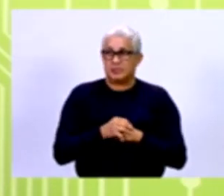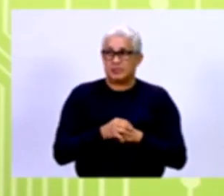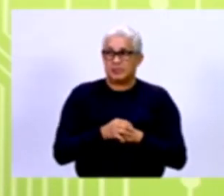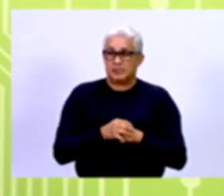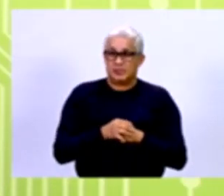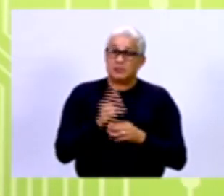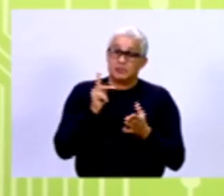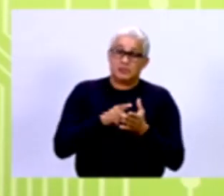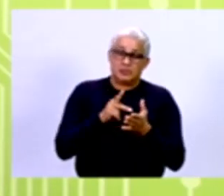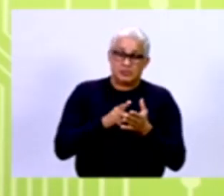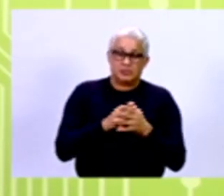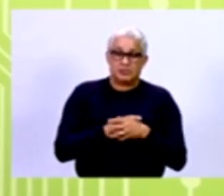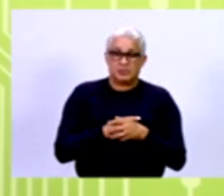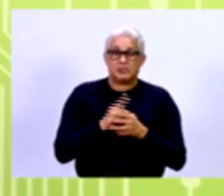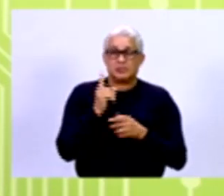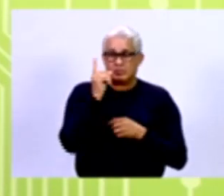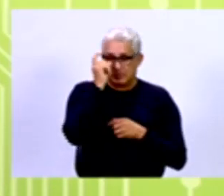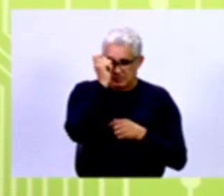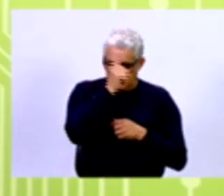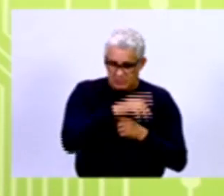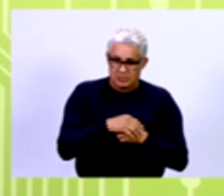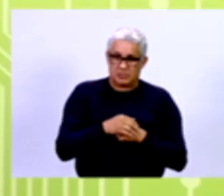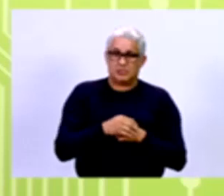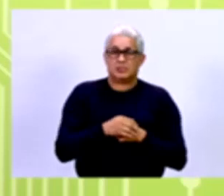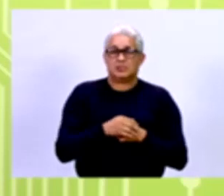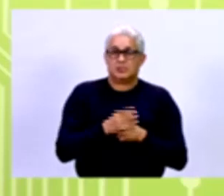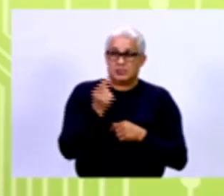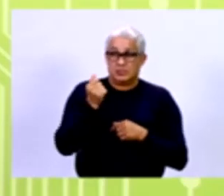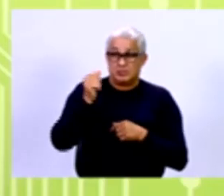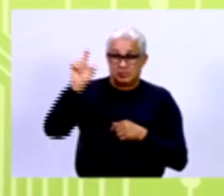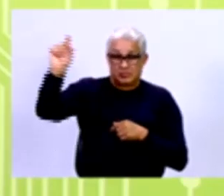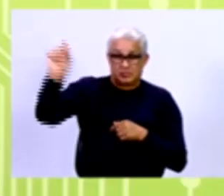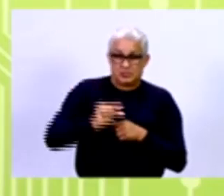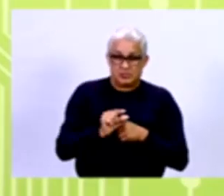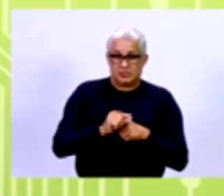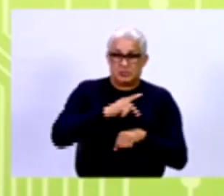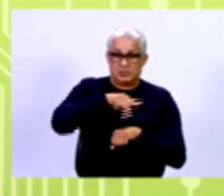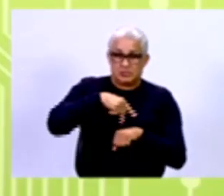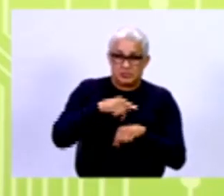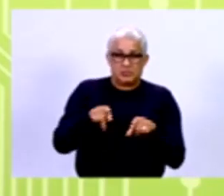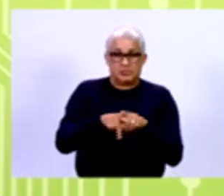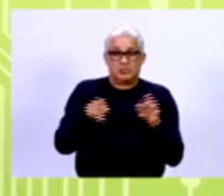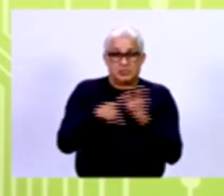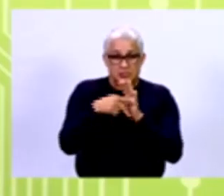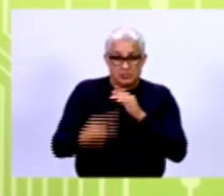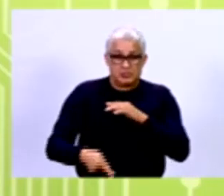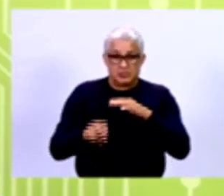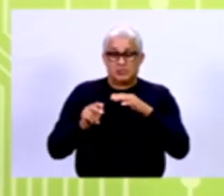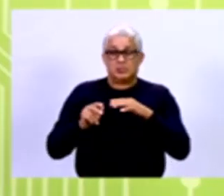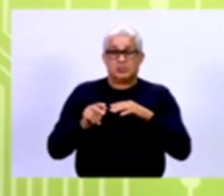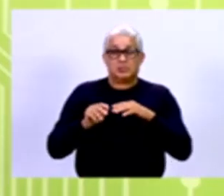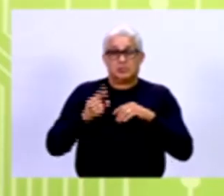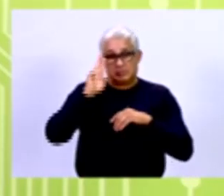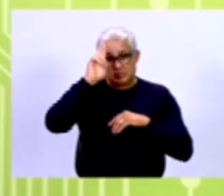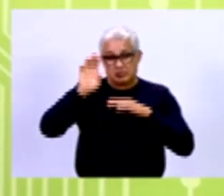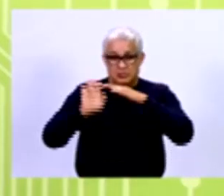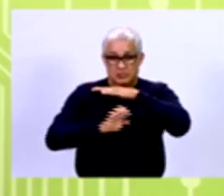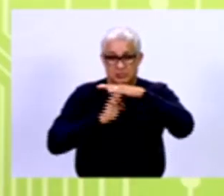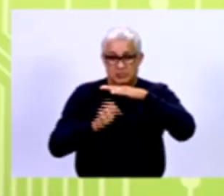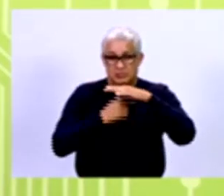tanto é verdade essa dificuldade de atrair investimento externo, que os nossos próprios empresários internos estão, de certa